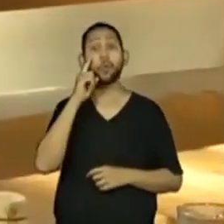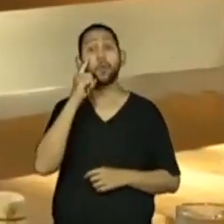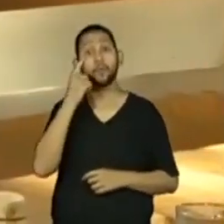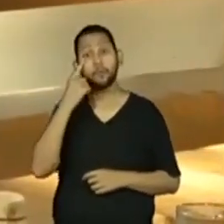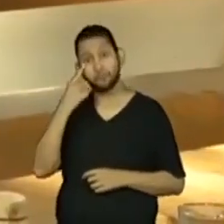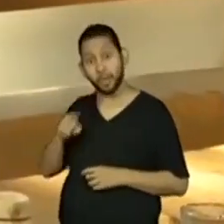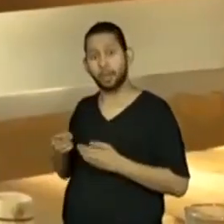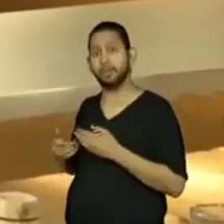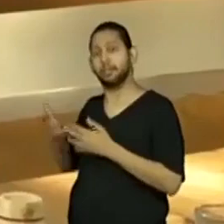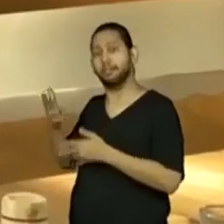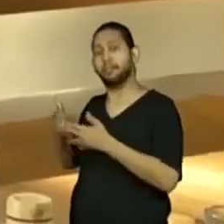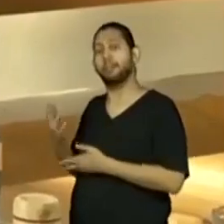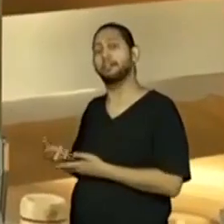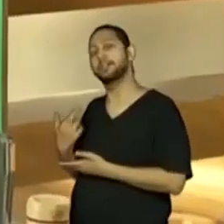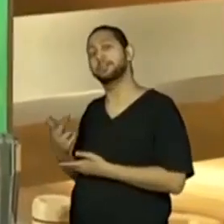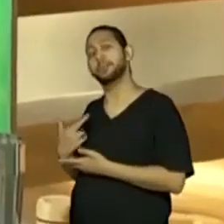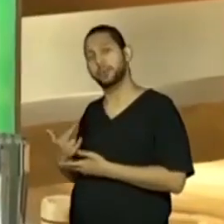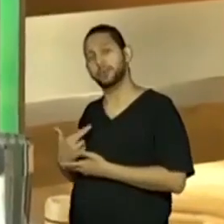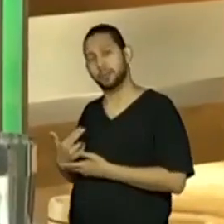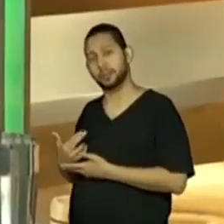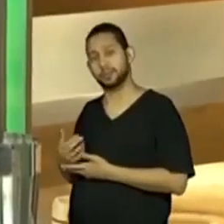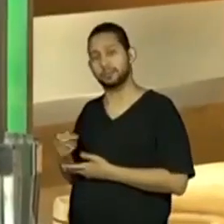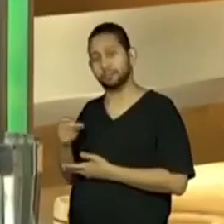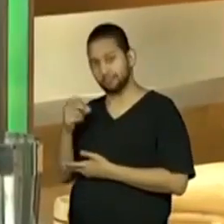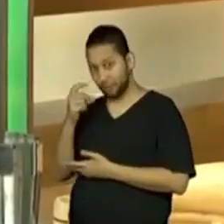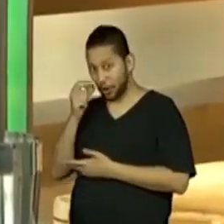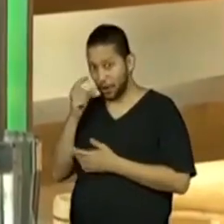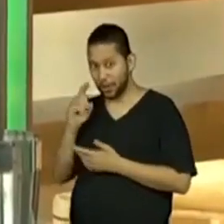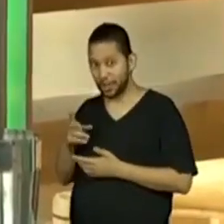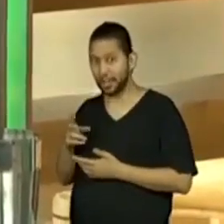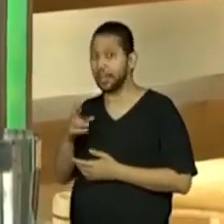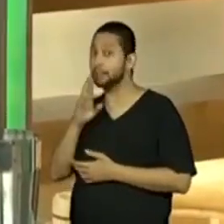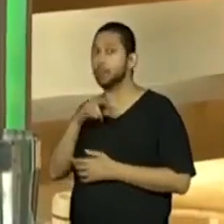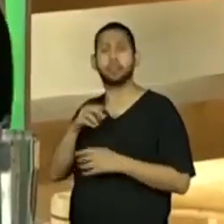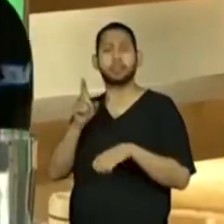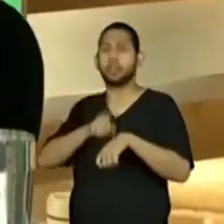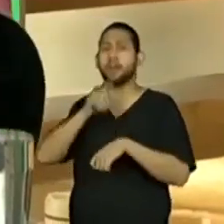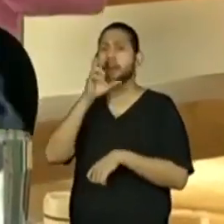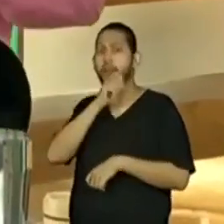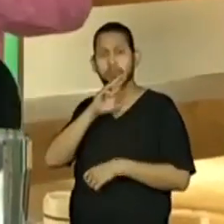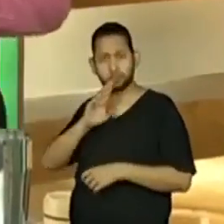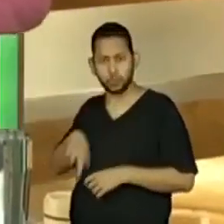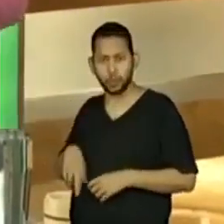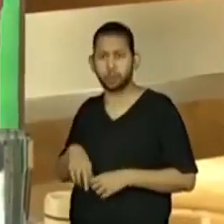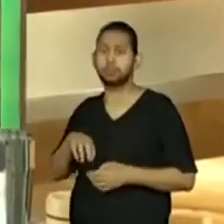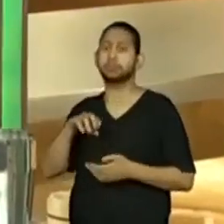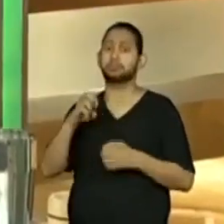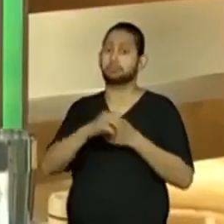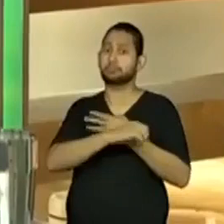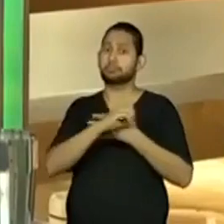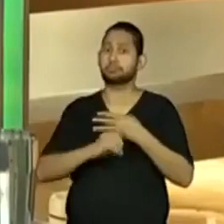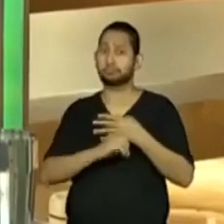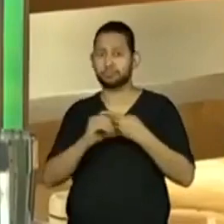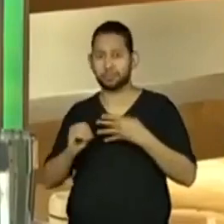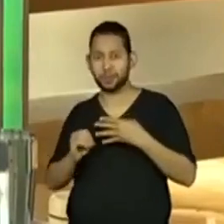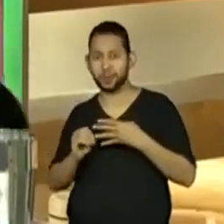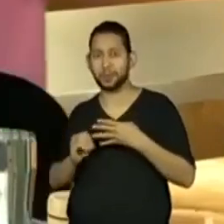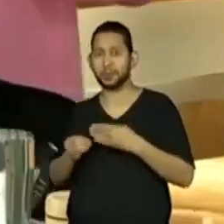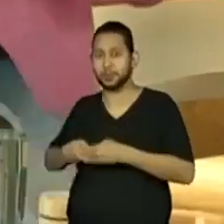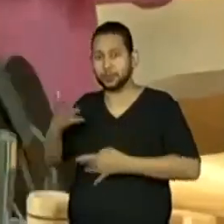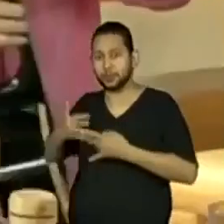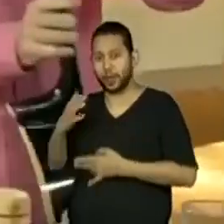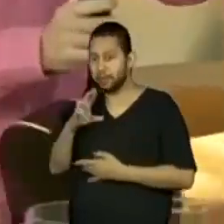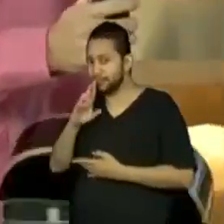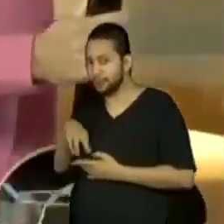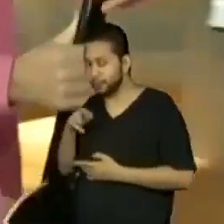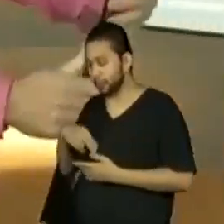alguns participantes já enviando a resposta, os mais rápidos. Será que já estão respondendo? Então, vamos verificar